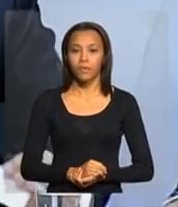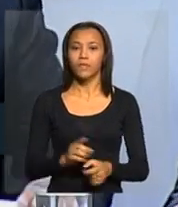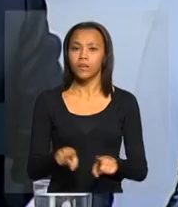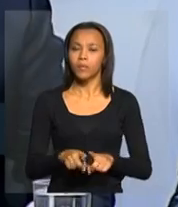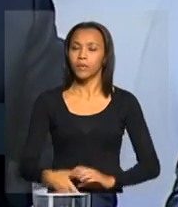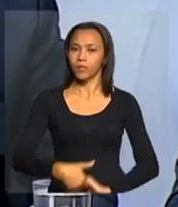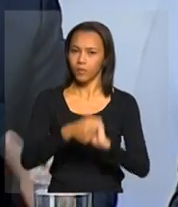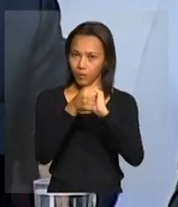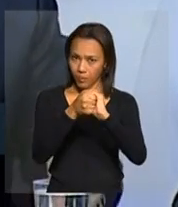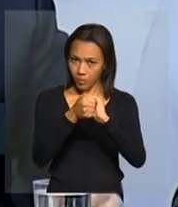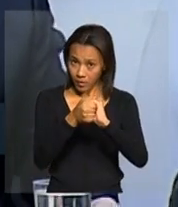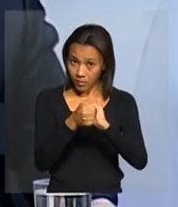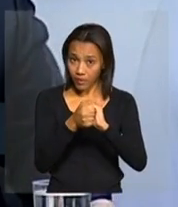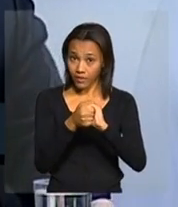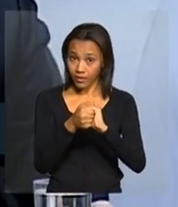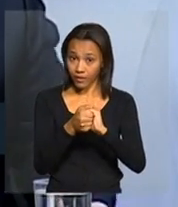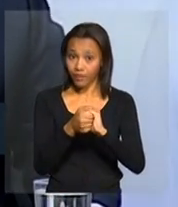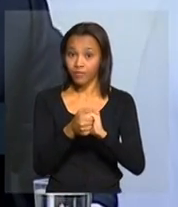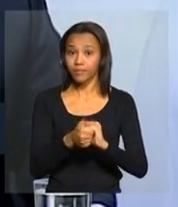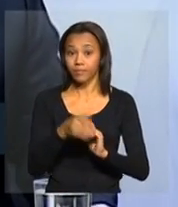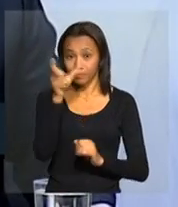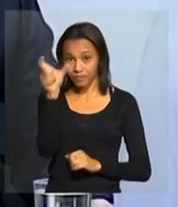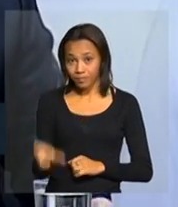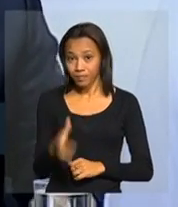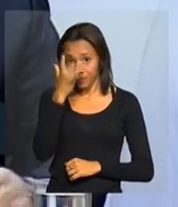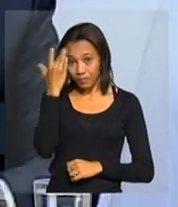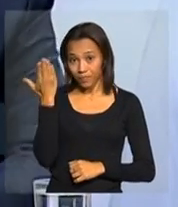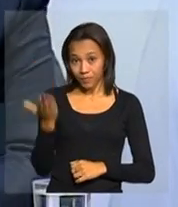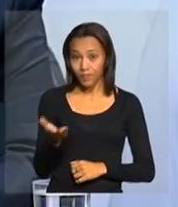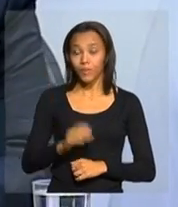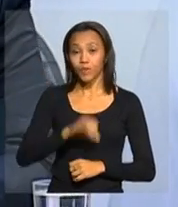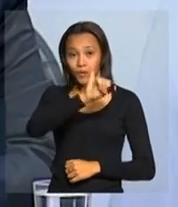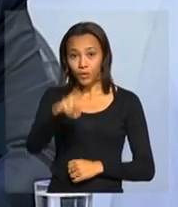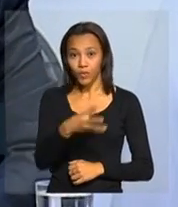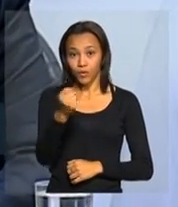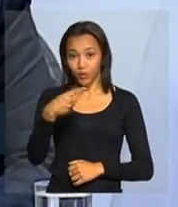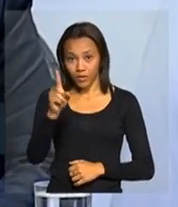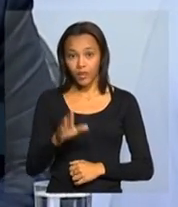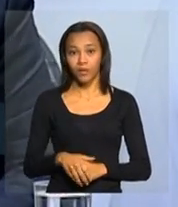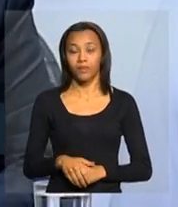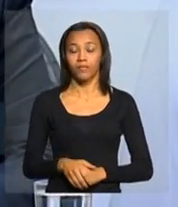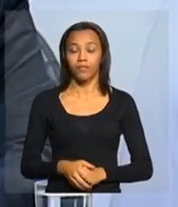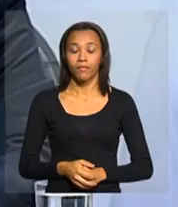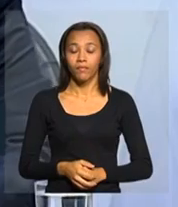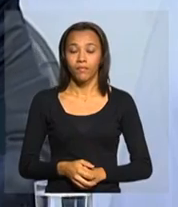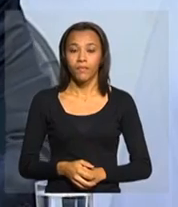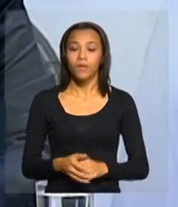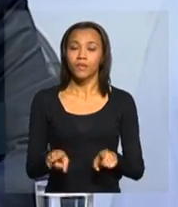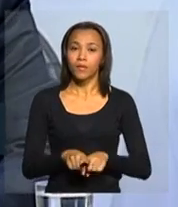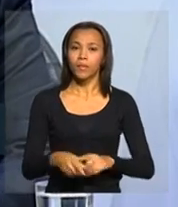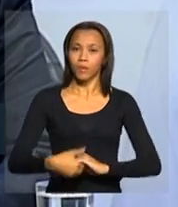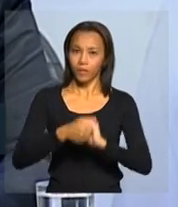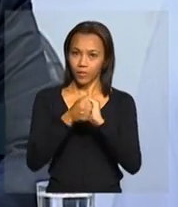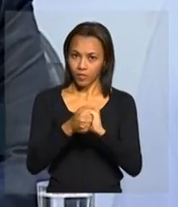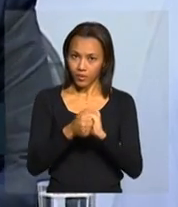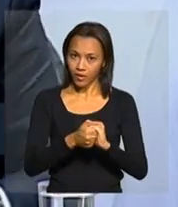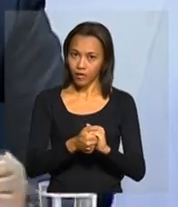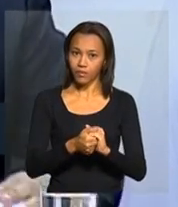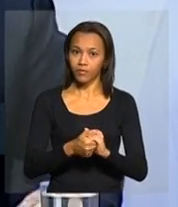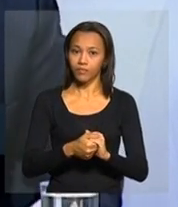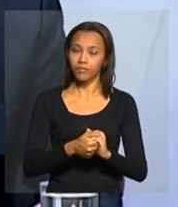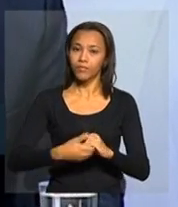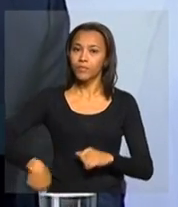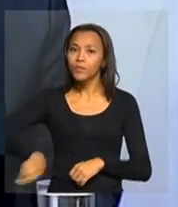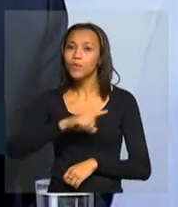Cumprimentar nossa estrela da campanha, José de Abreu. Cumprimentar nosso colega